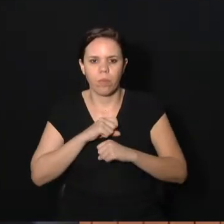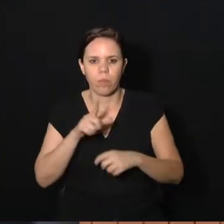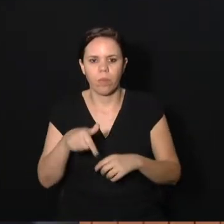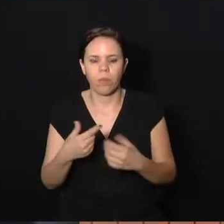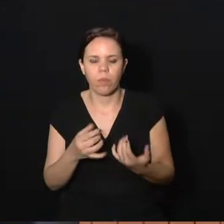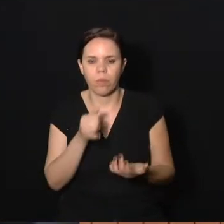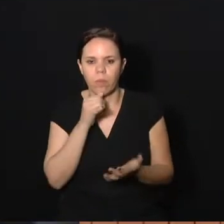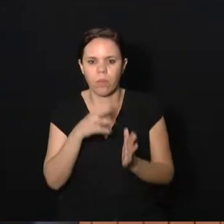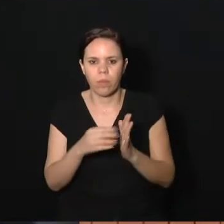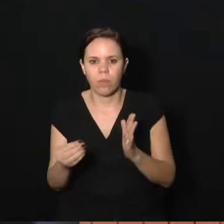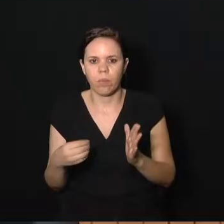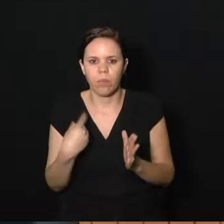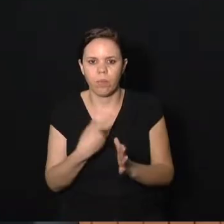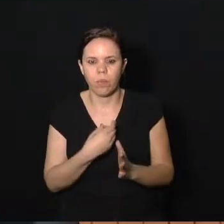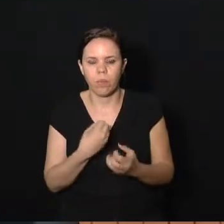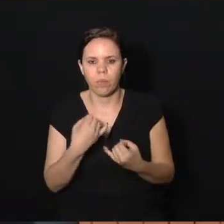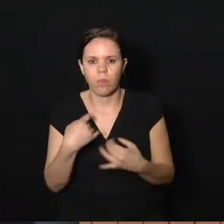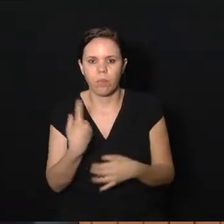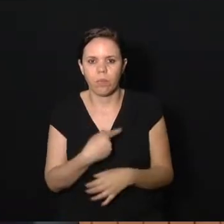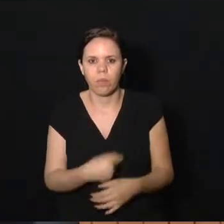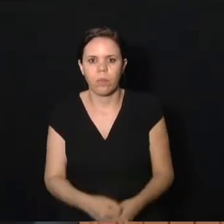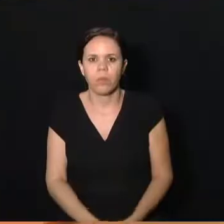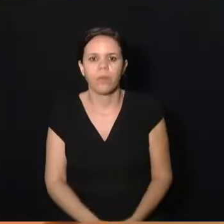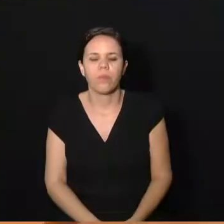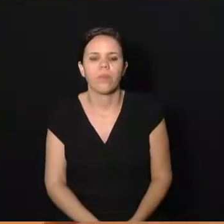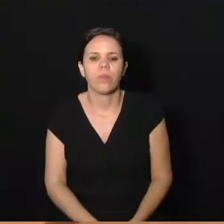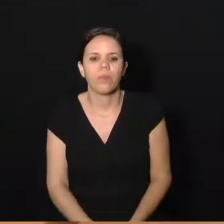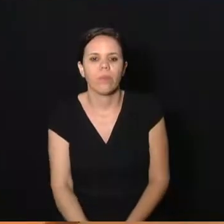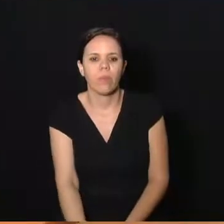vocês poderiam citar para a gente.